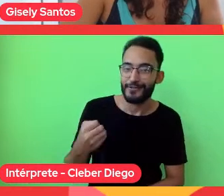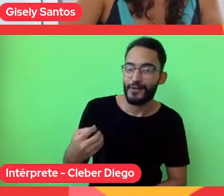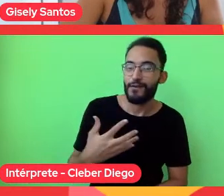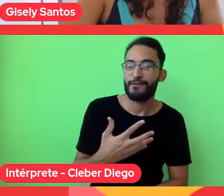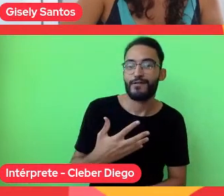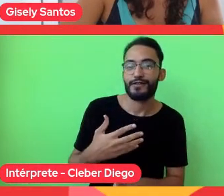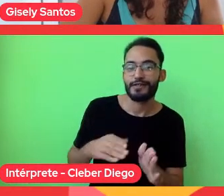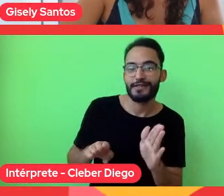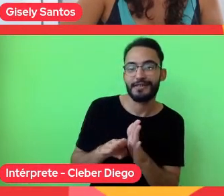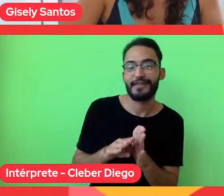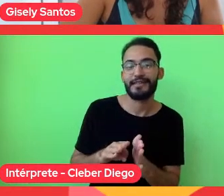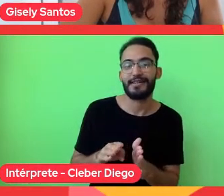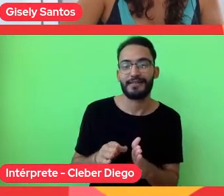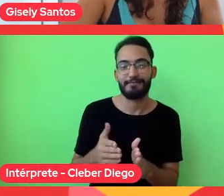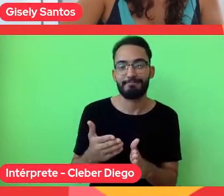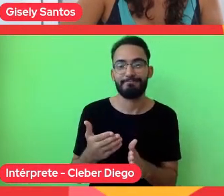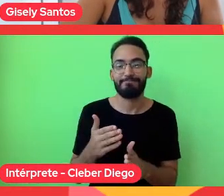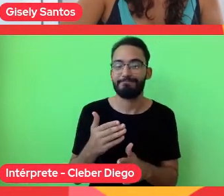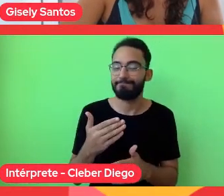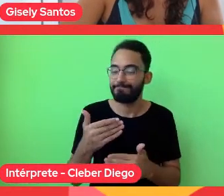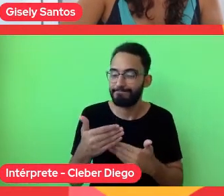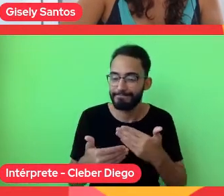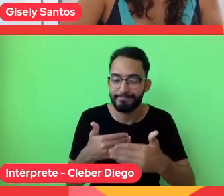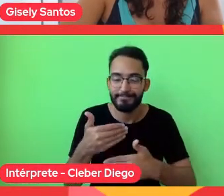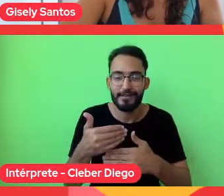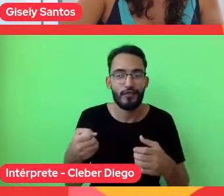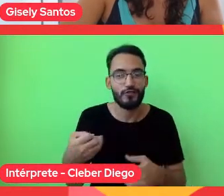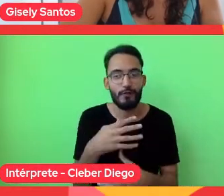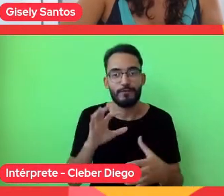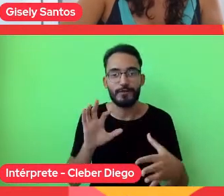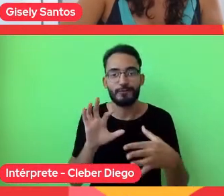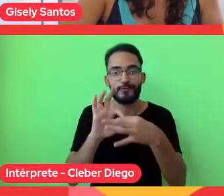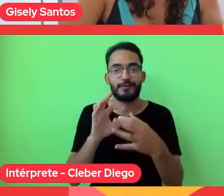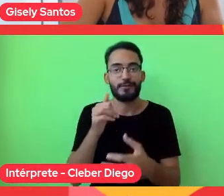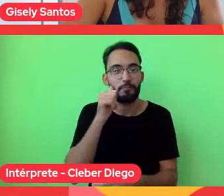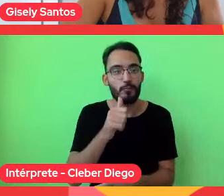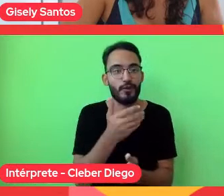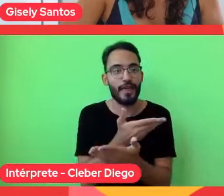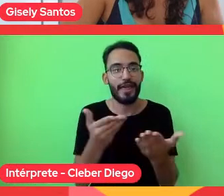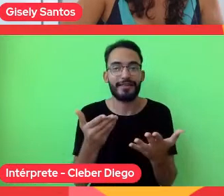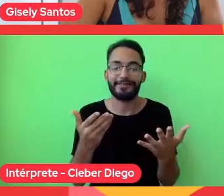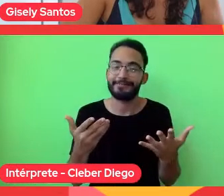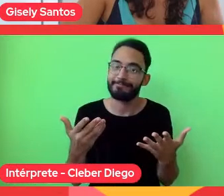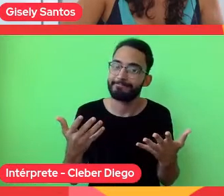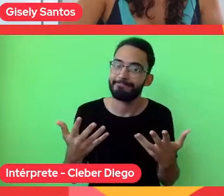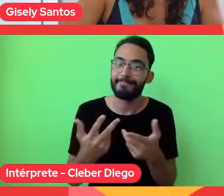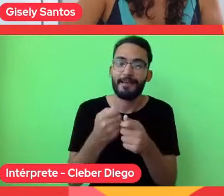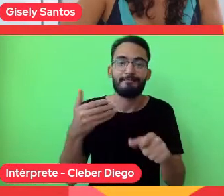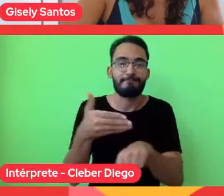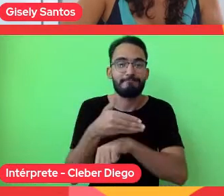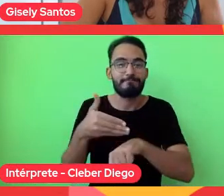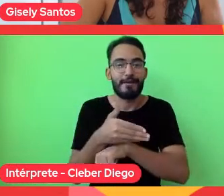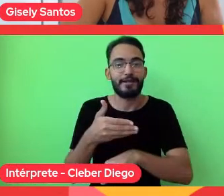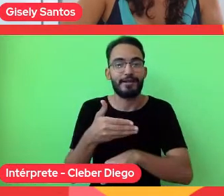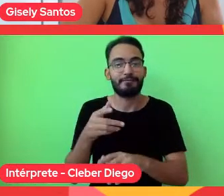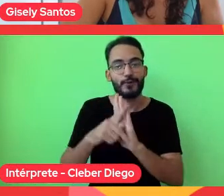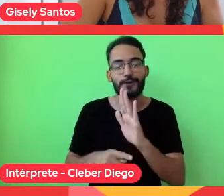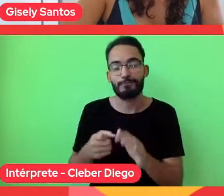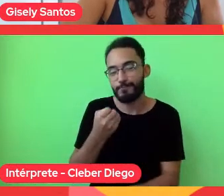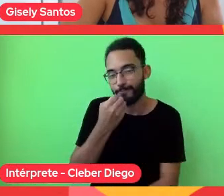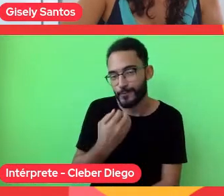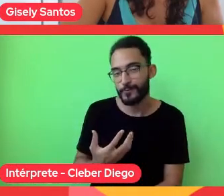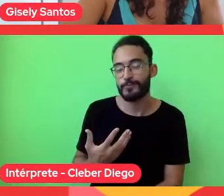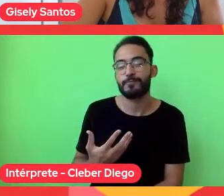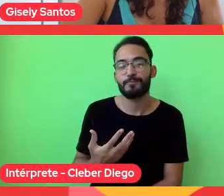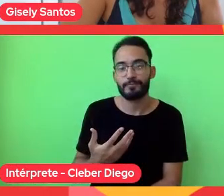em passos iniciais de conexão com essas super mulheres que fazem parte dessa iniciativa. E uma coisa